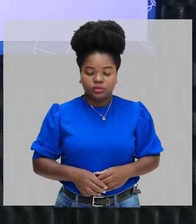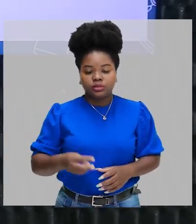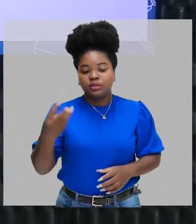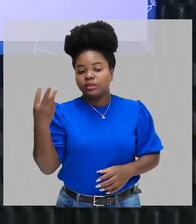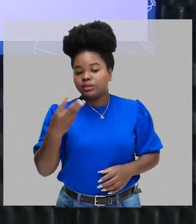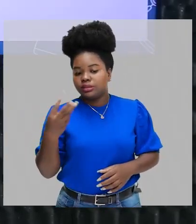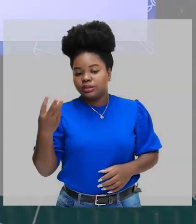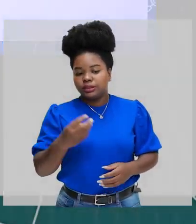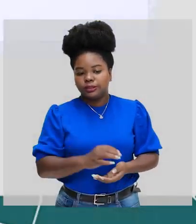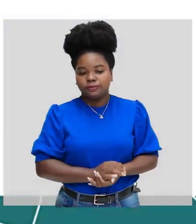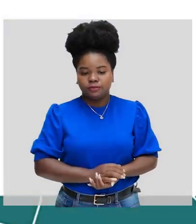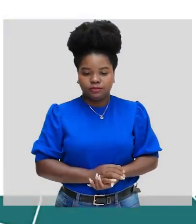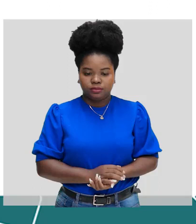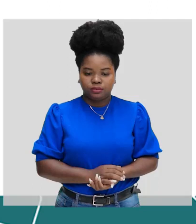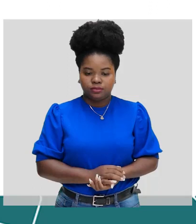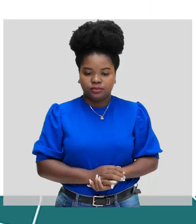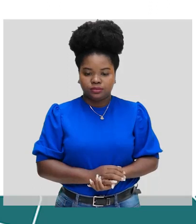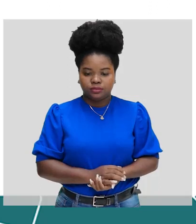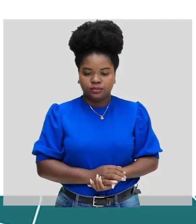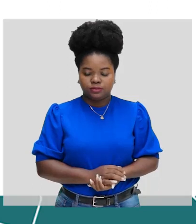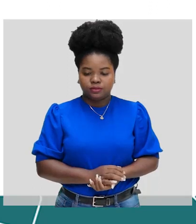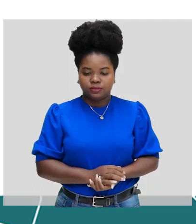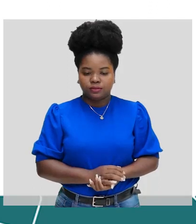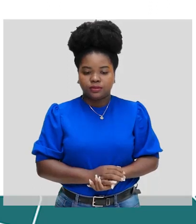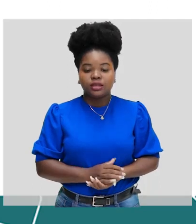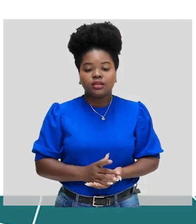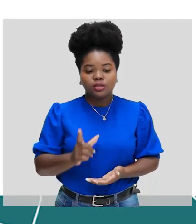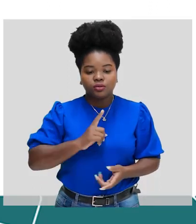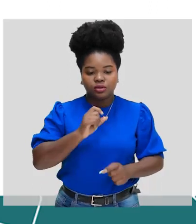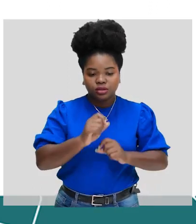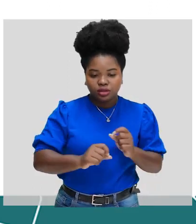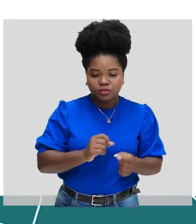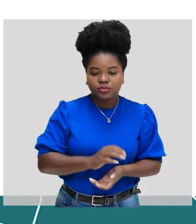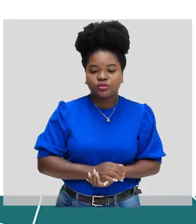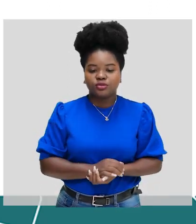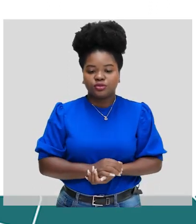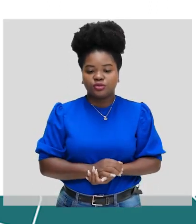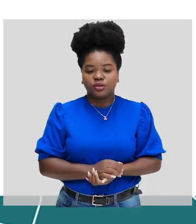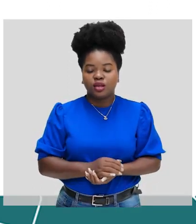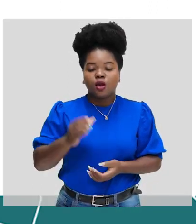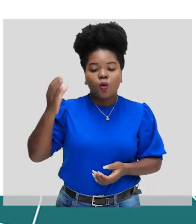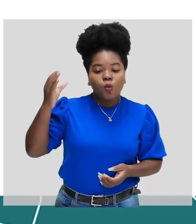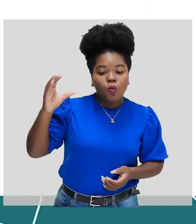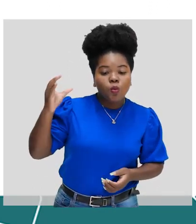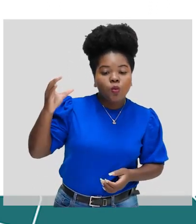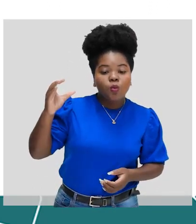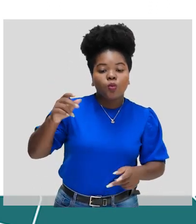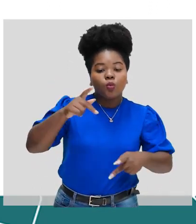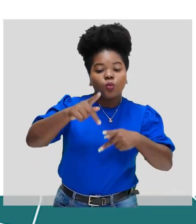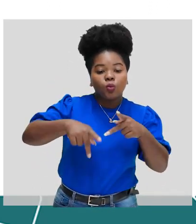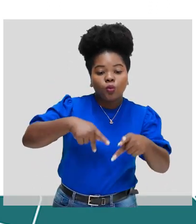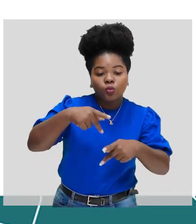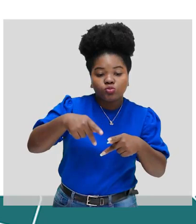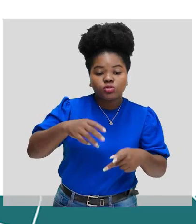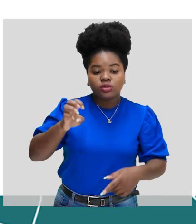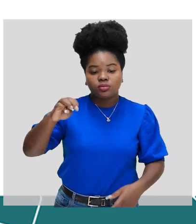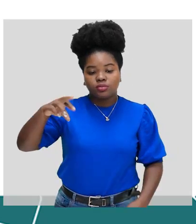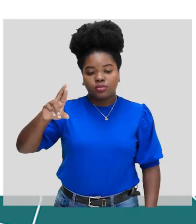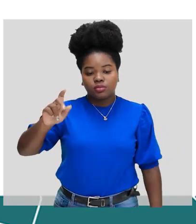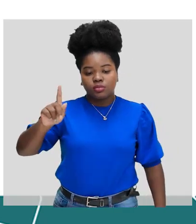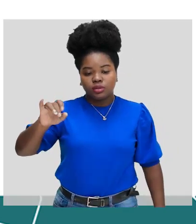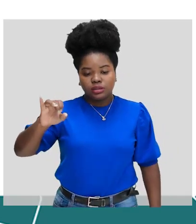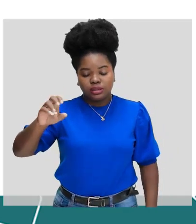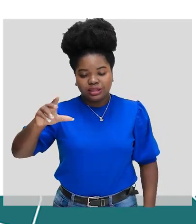Terceiro tópico, a emergência da cultura popular. Emergência aqui está no sentido de destaque,